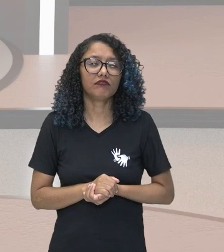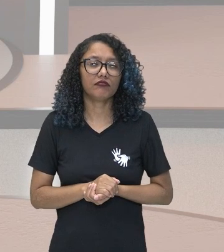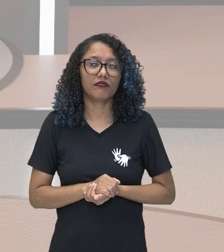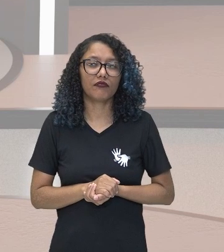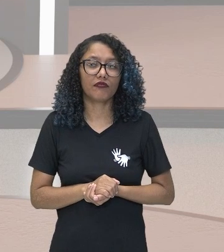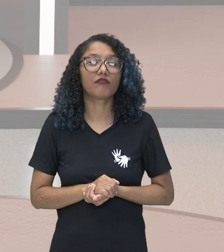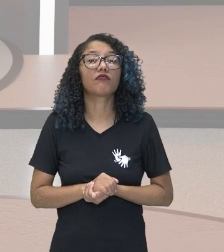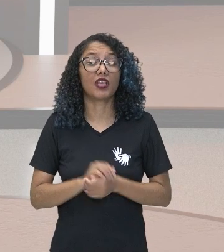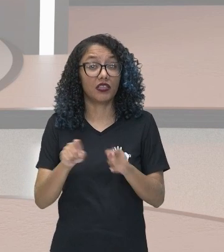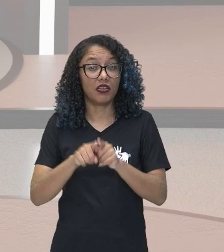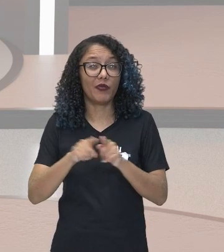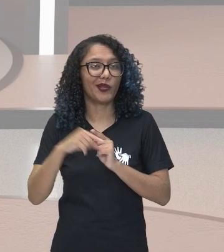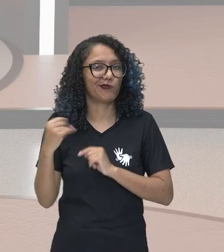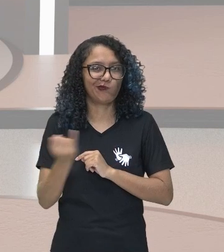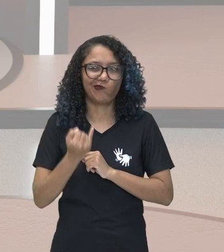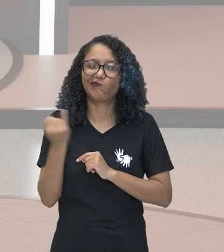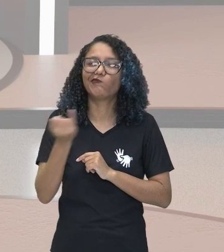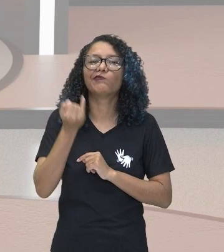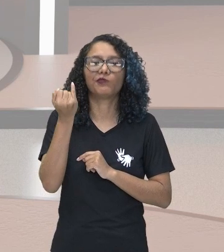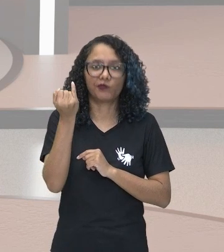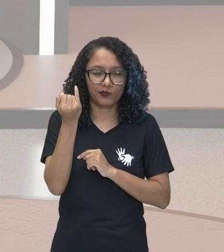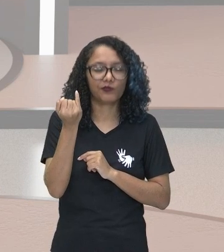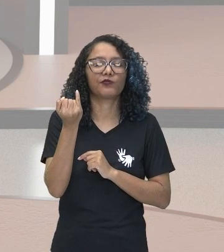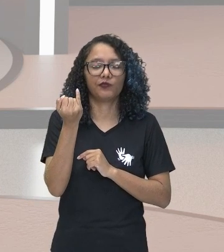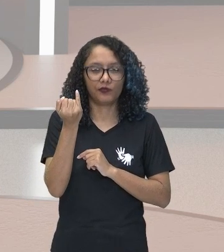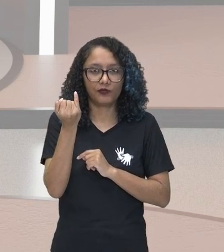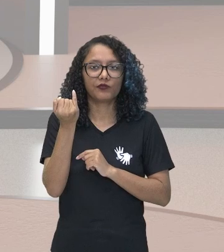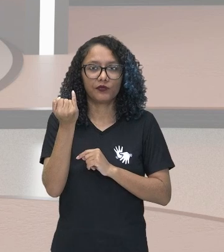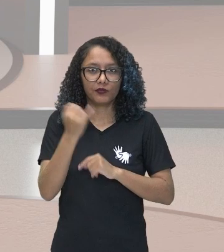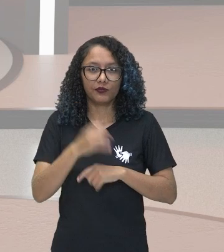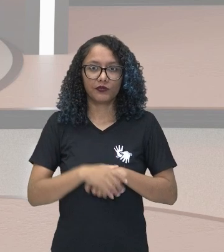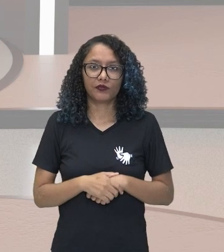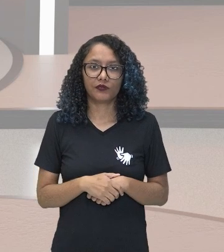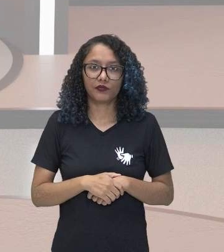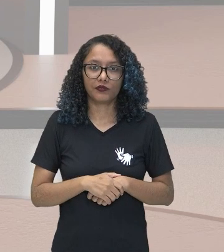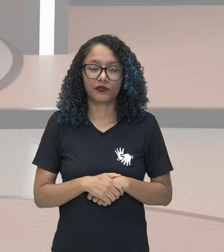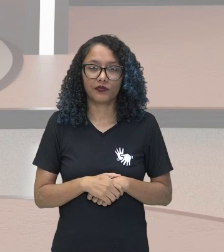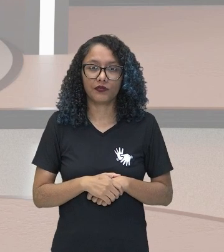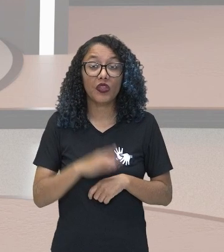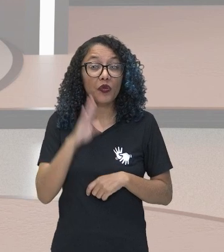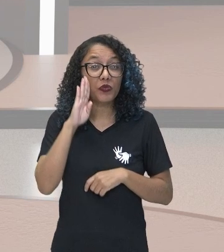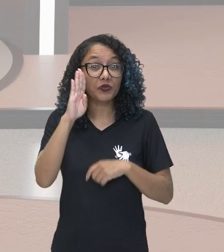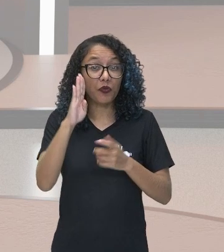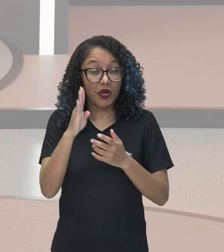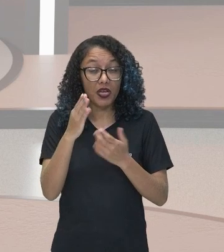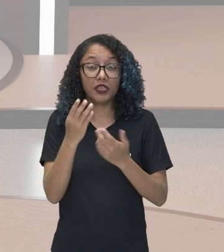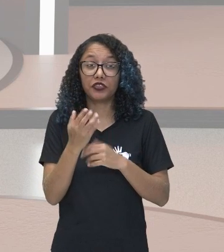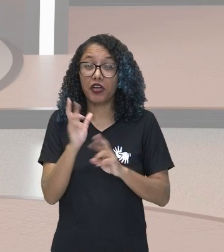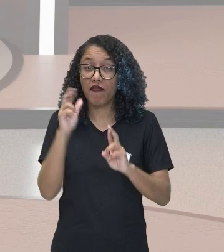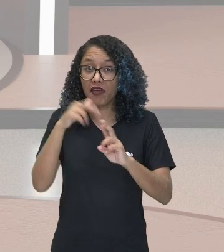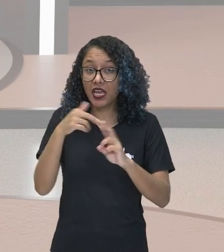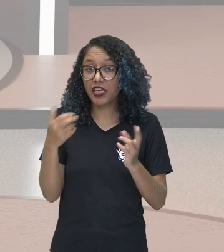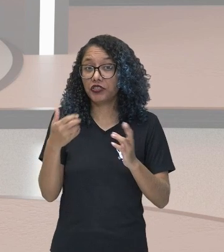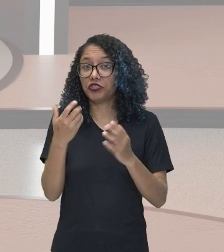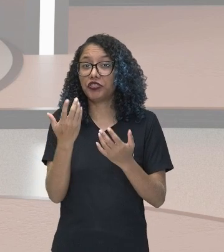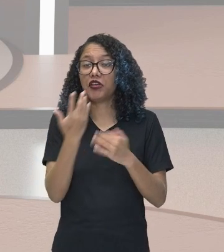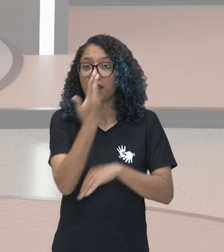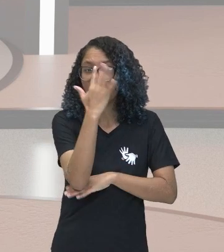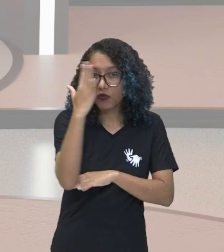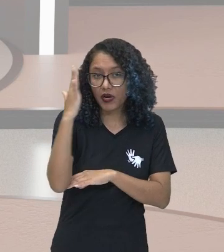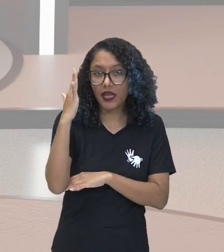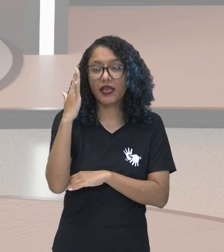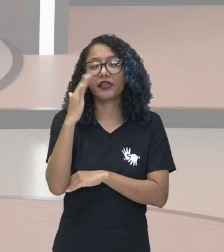muito importantes também, tá? Também principalmente por aspectos naturais que a gente também já pode